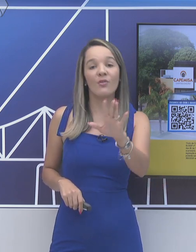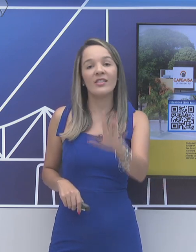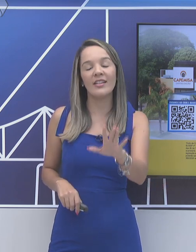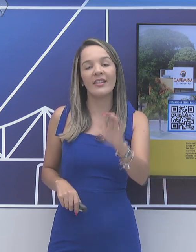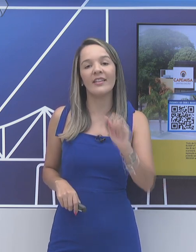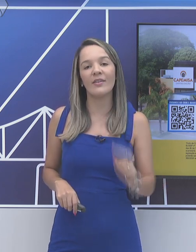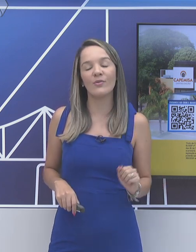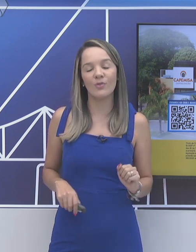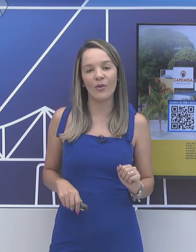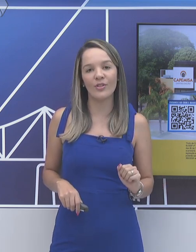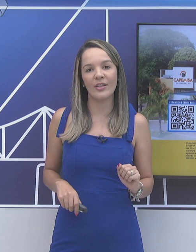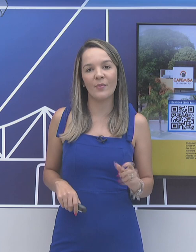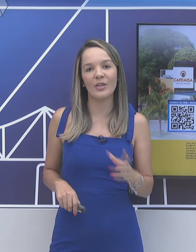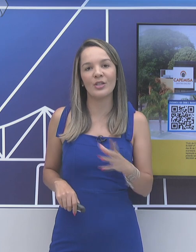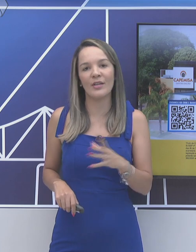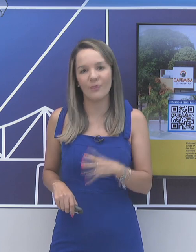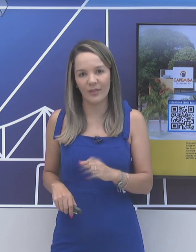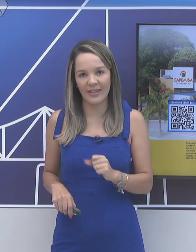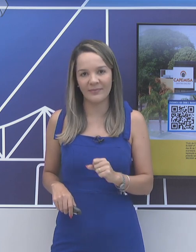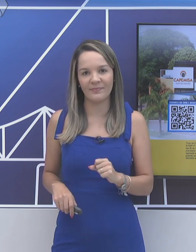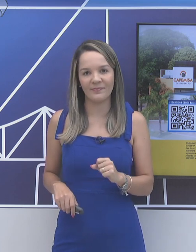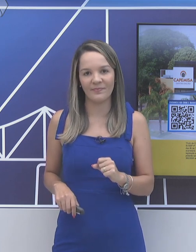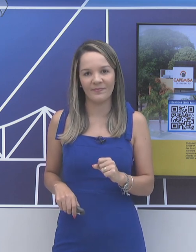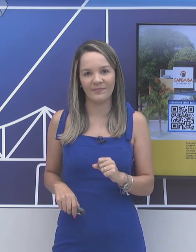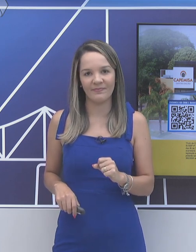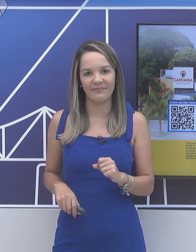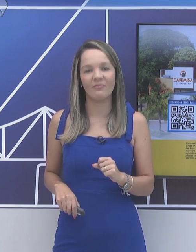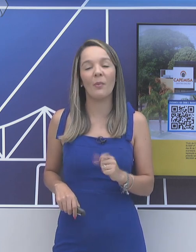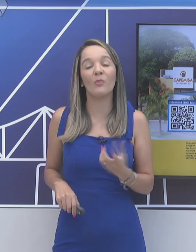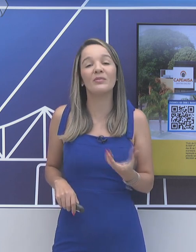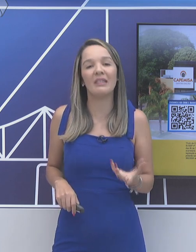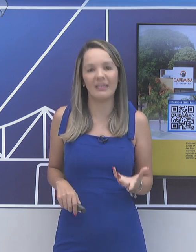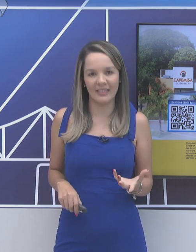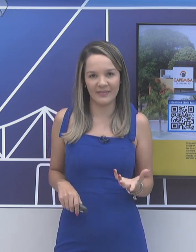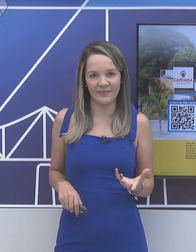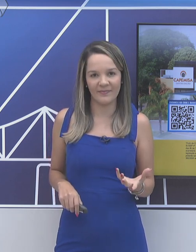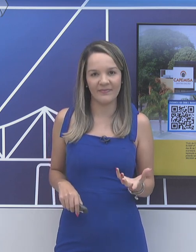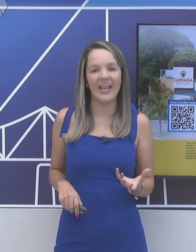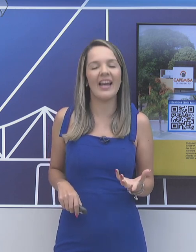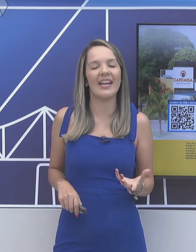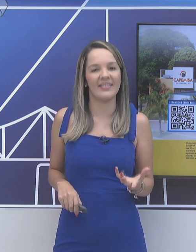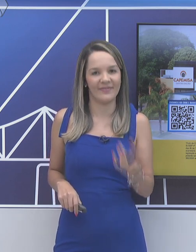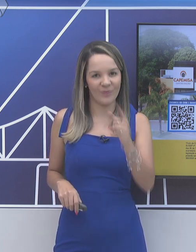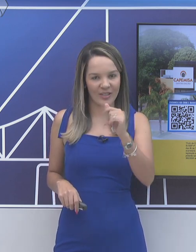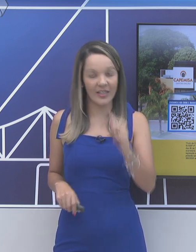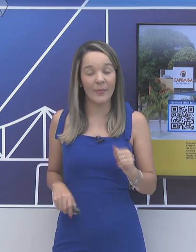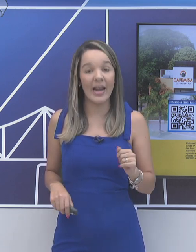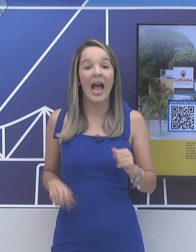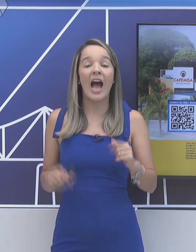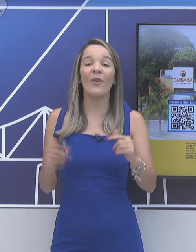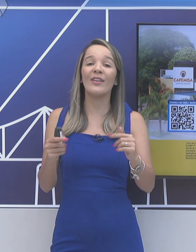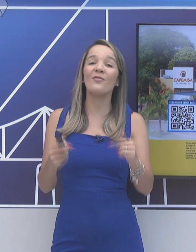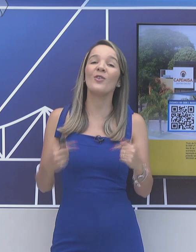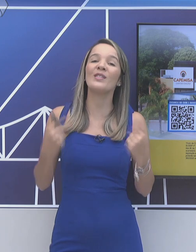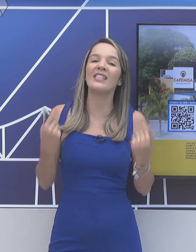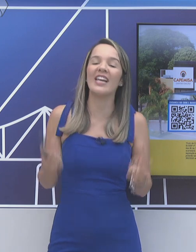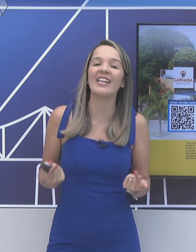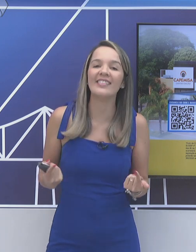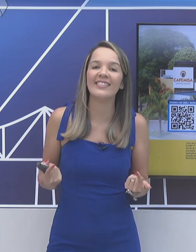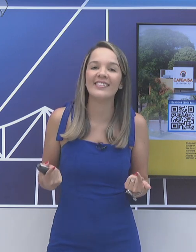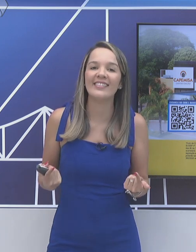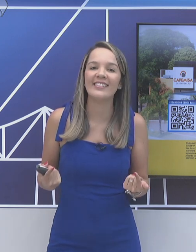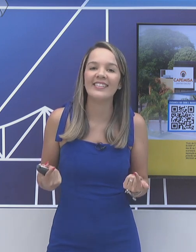E você que tem o sonho de ter uma Chevrolet? Uma Montana. É, você também. Agora, e